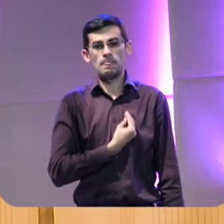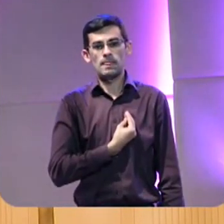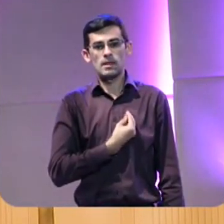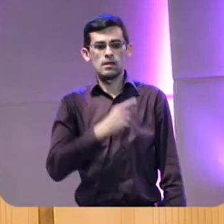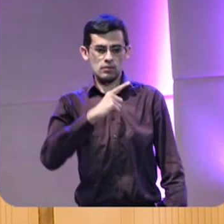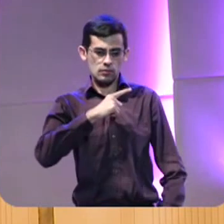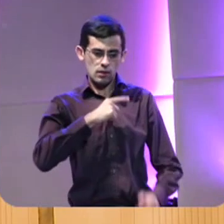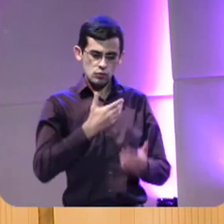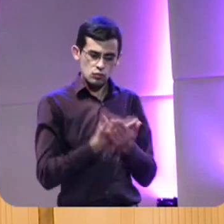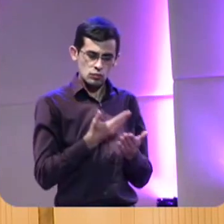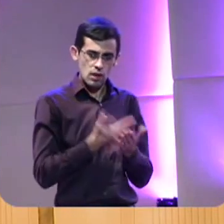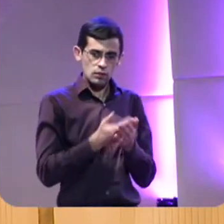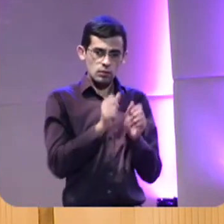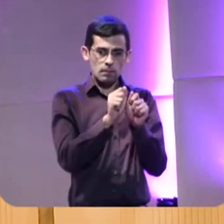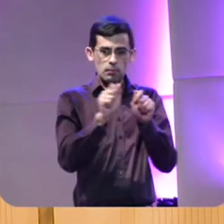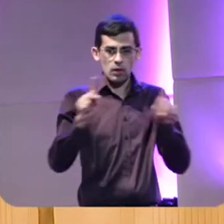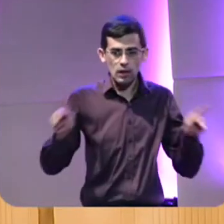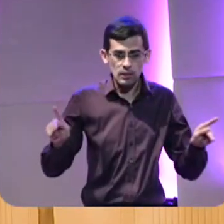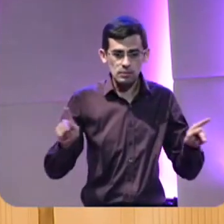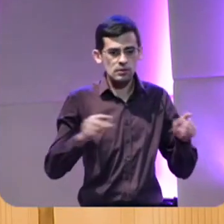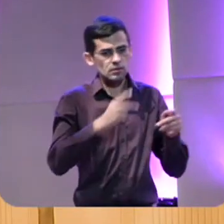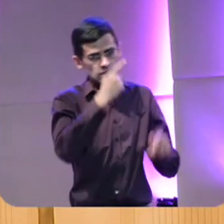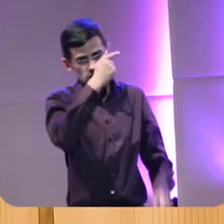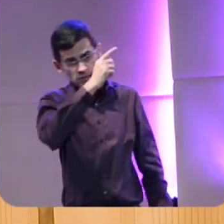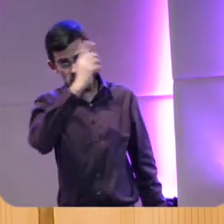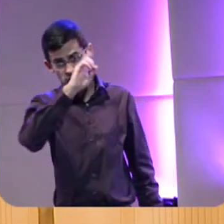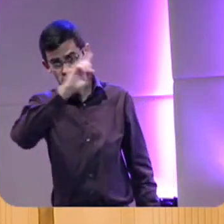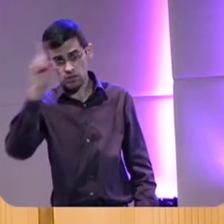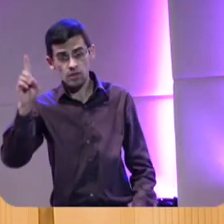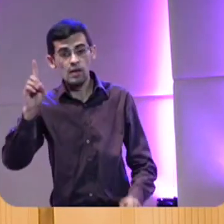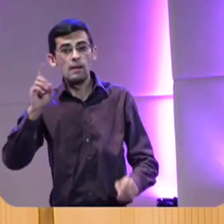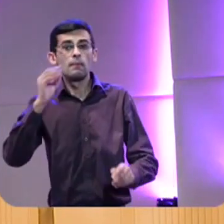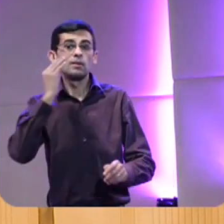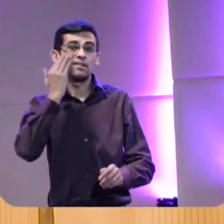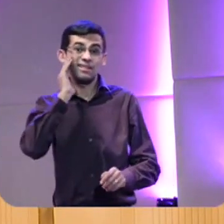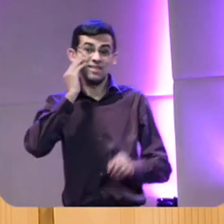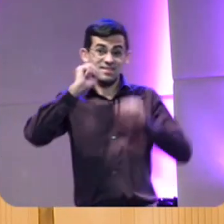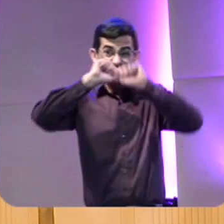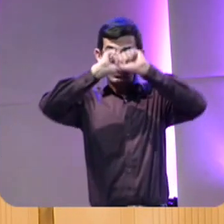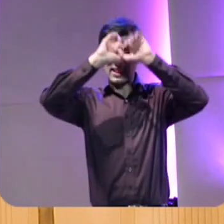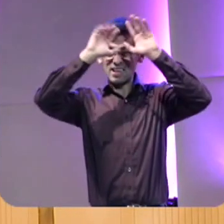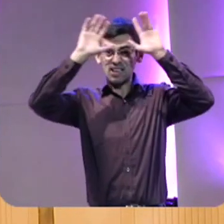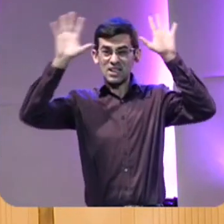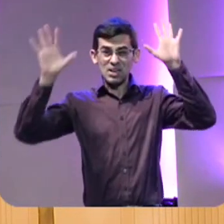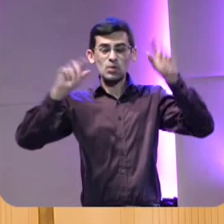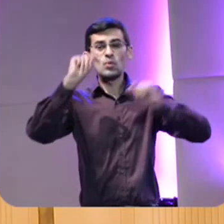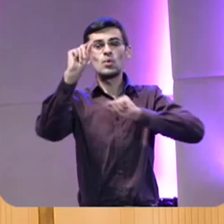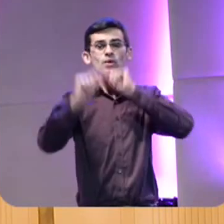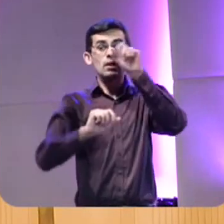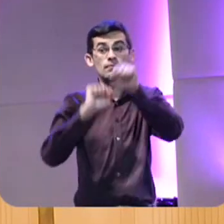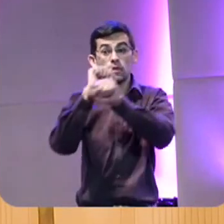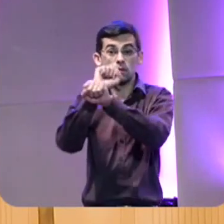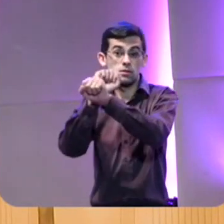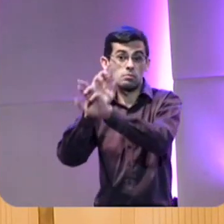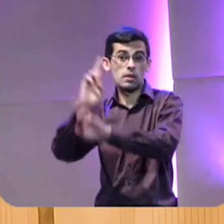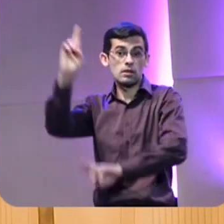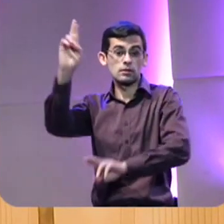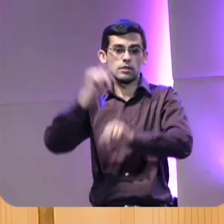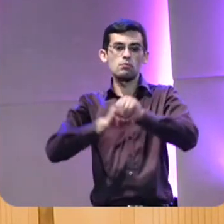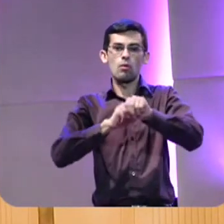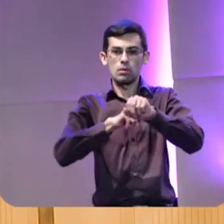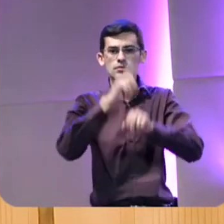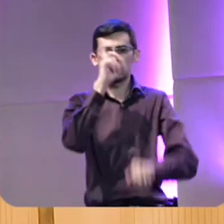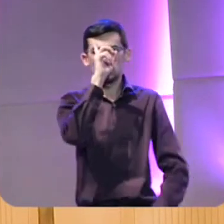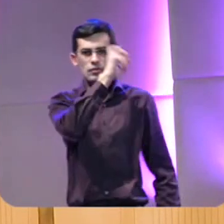tenho estudado o Apocalipse nesses dias porque eu entendo que ele foi escrito para trazer entendimento e esperança para momentos